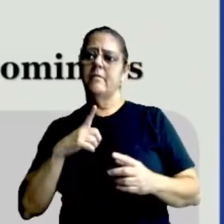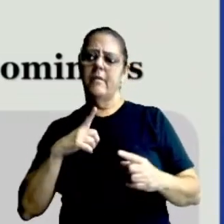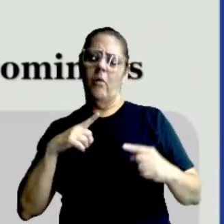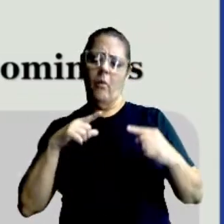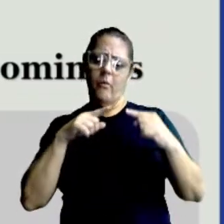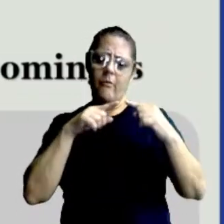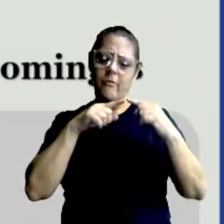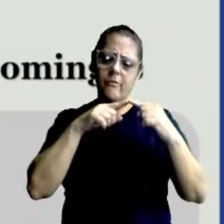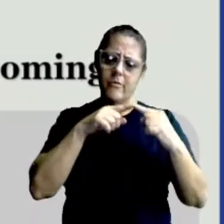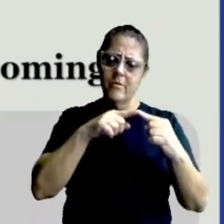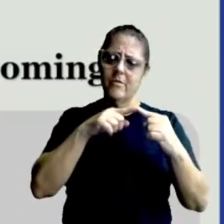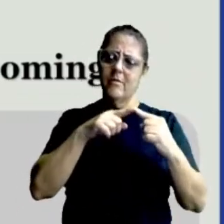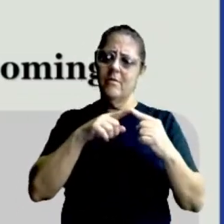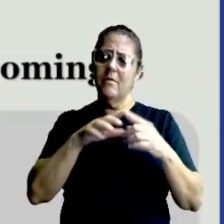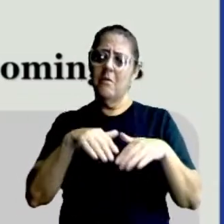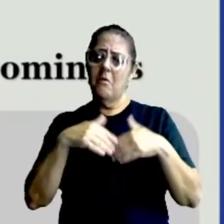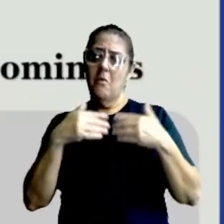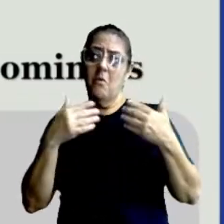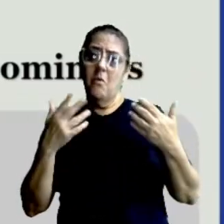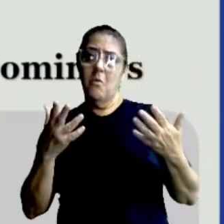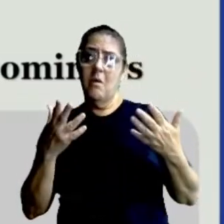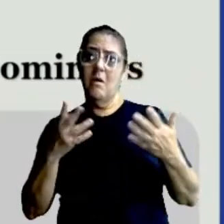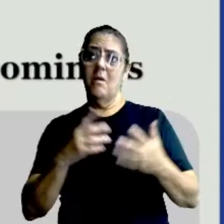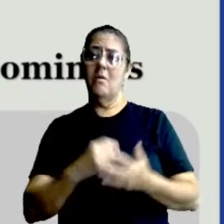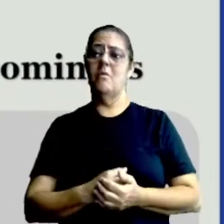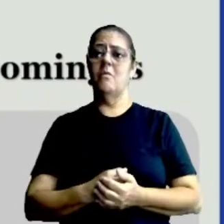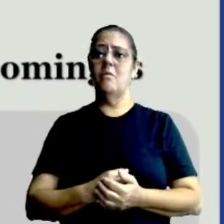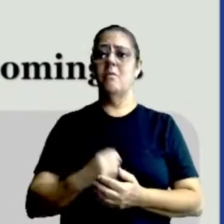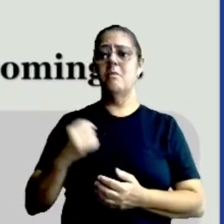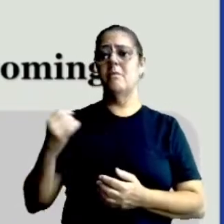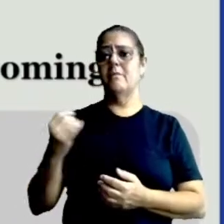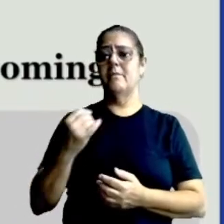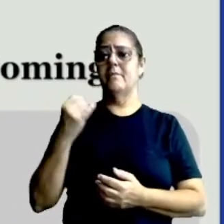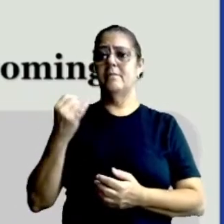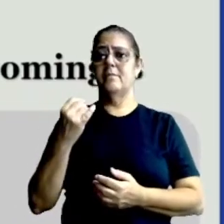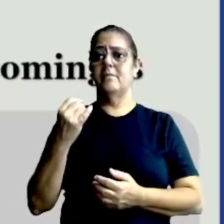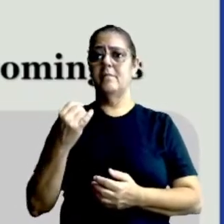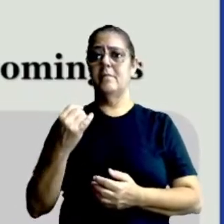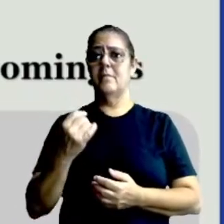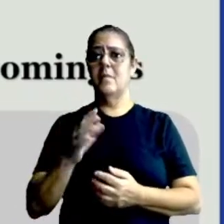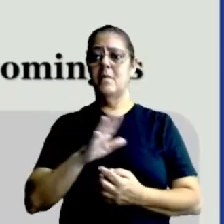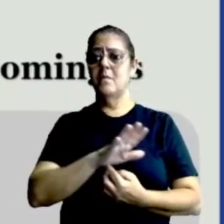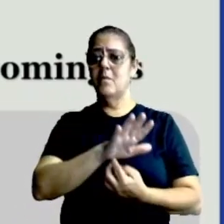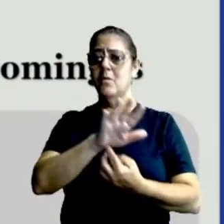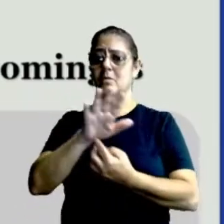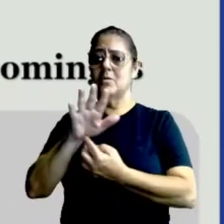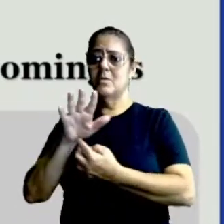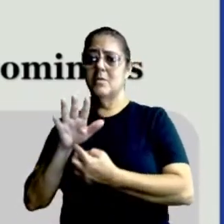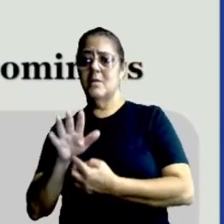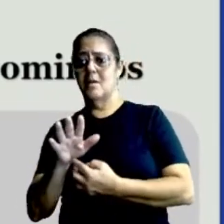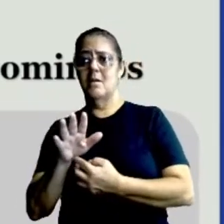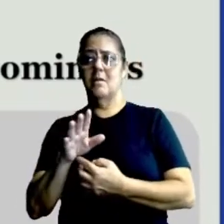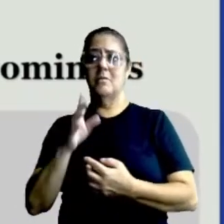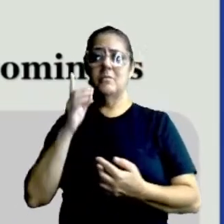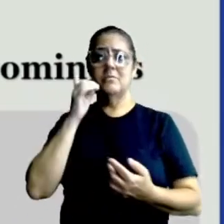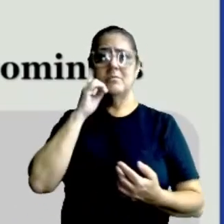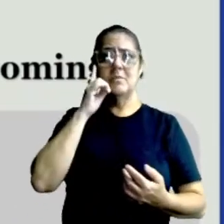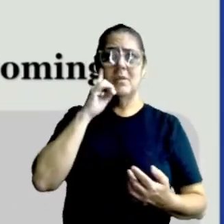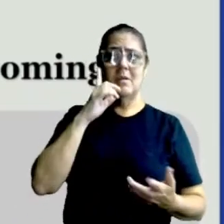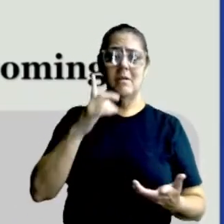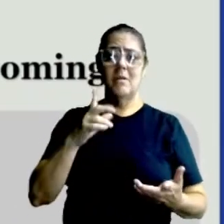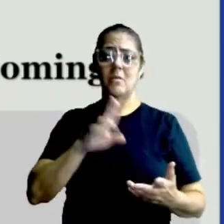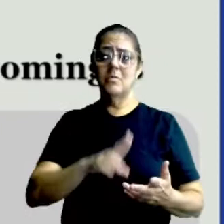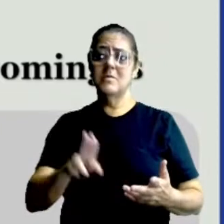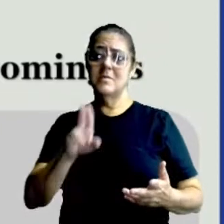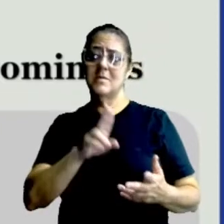objetivos quais são o caso separei um que é essencial que ele diz apresentado e expressões de rotinas